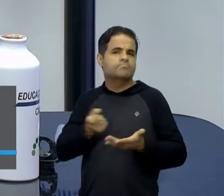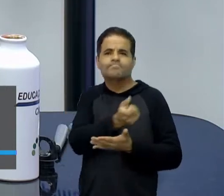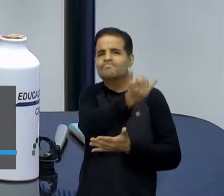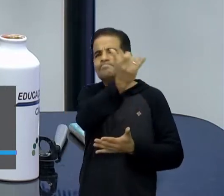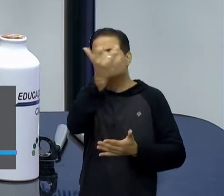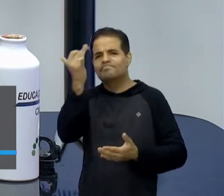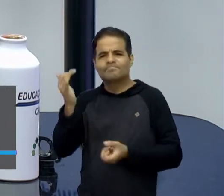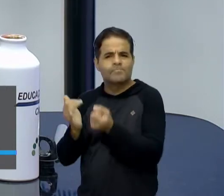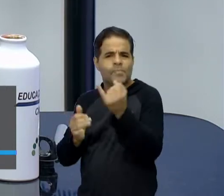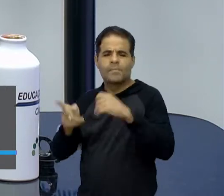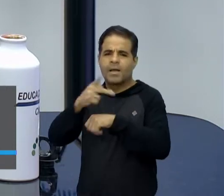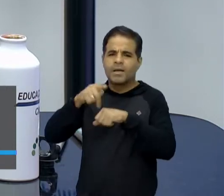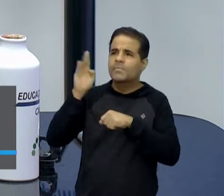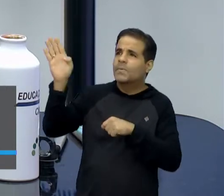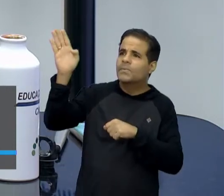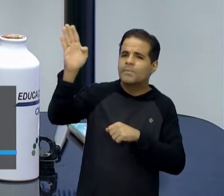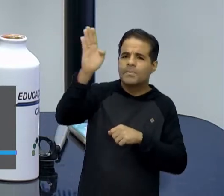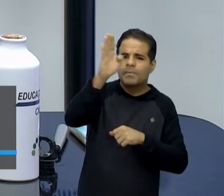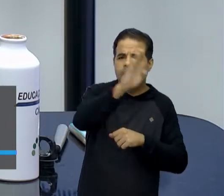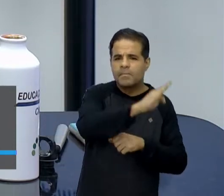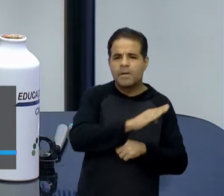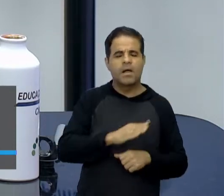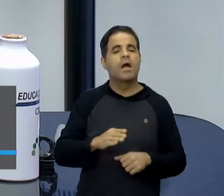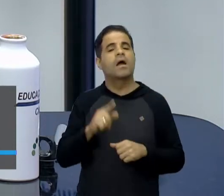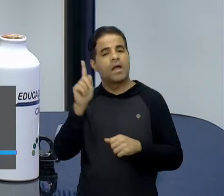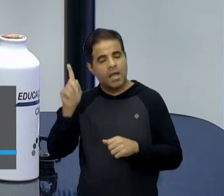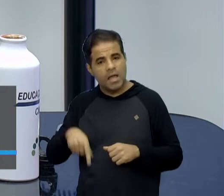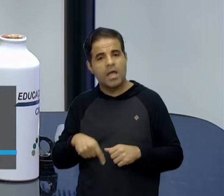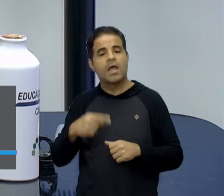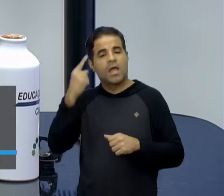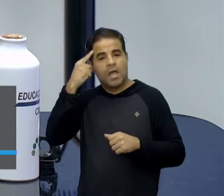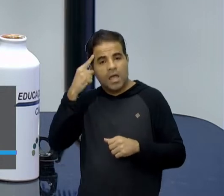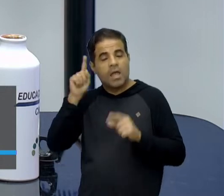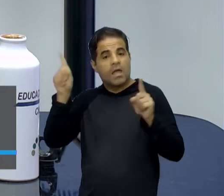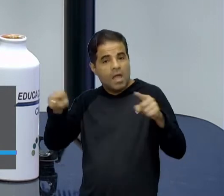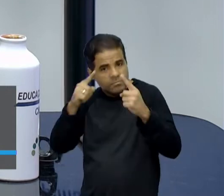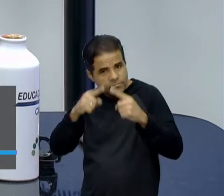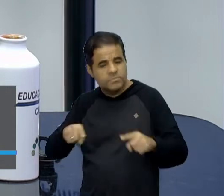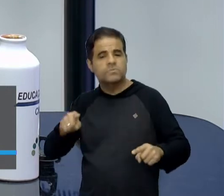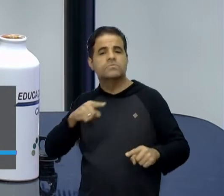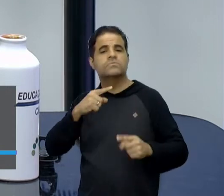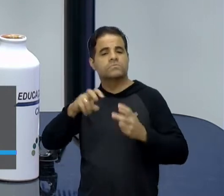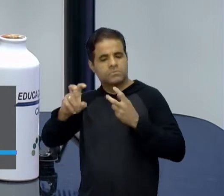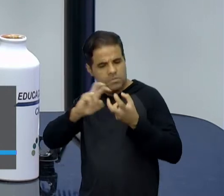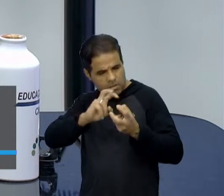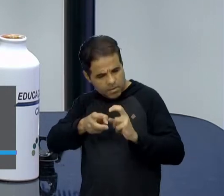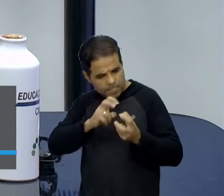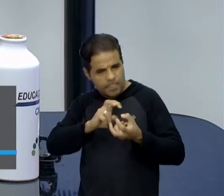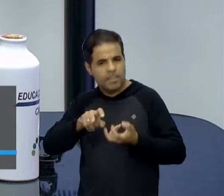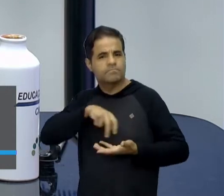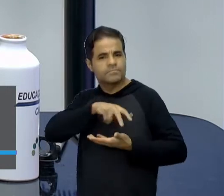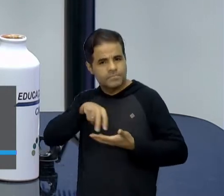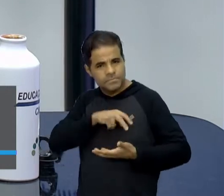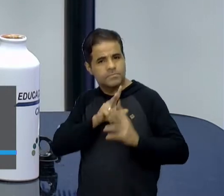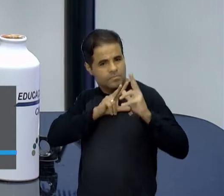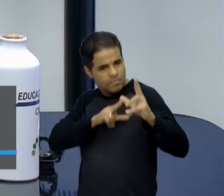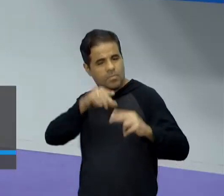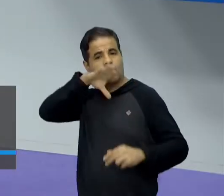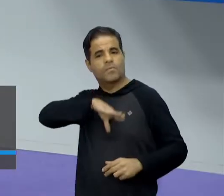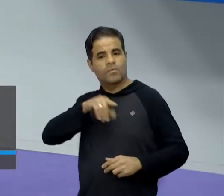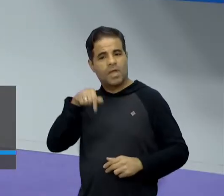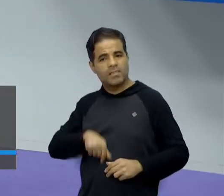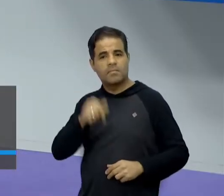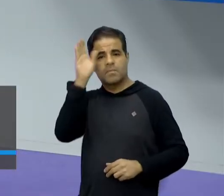quantos países. Por quê? Porque é tocado e é cantado com a nossa língua falada aqui, ó.